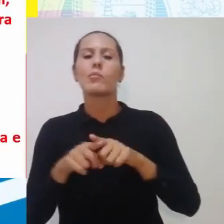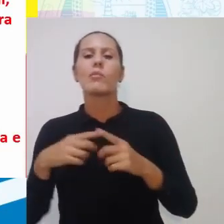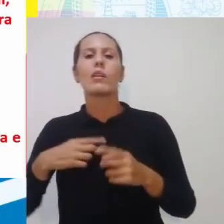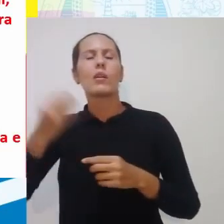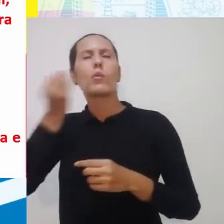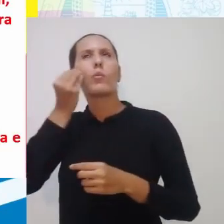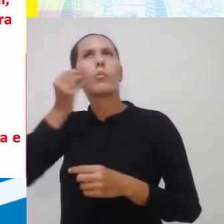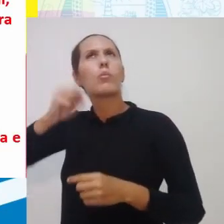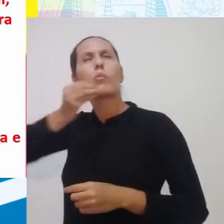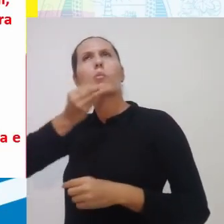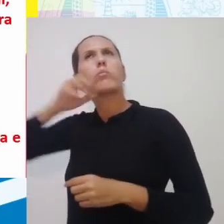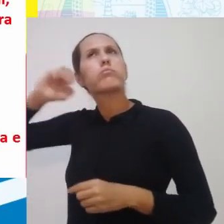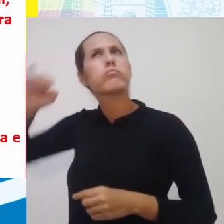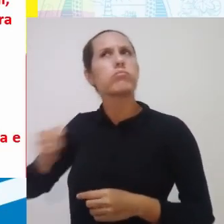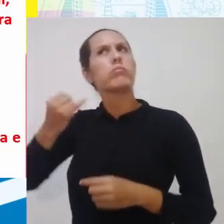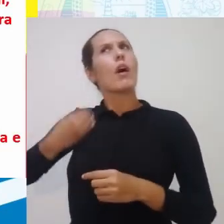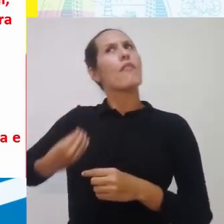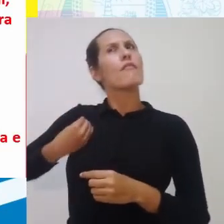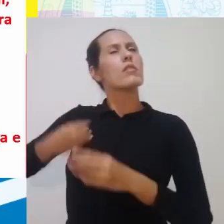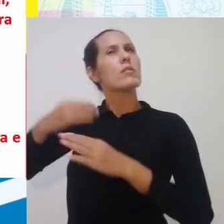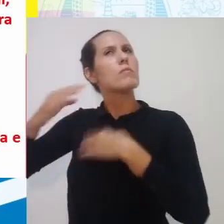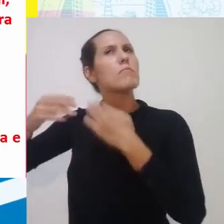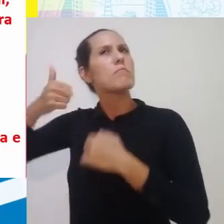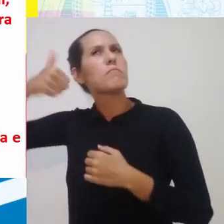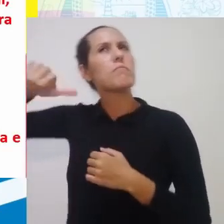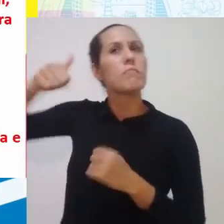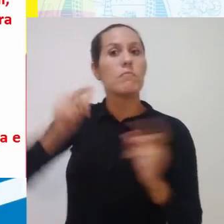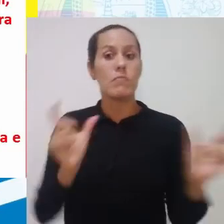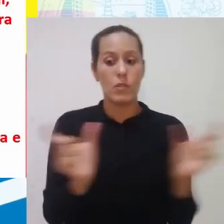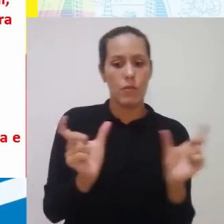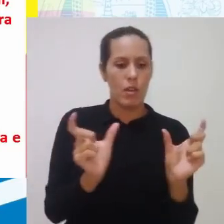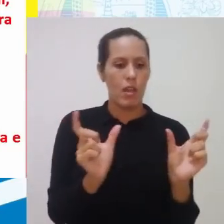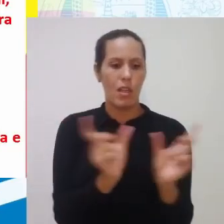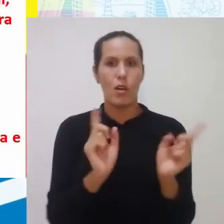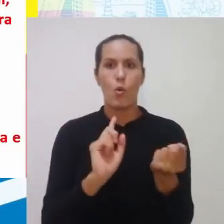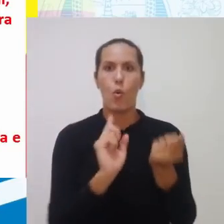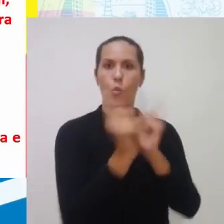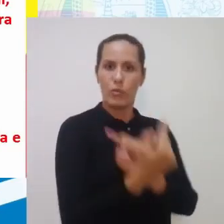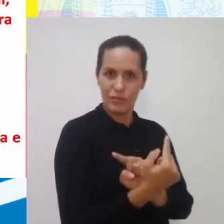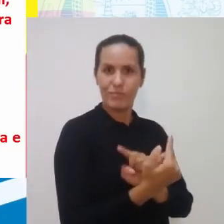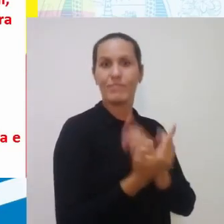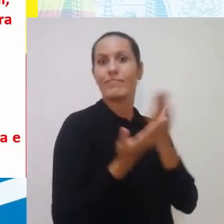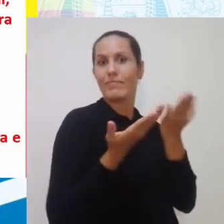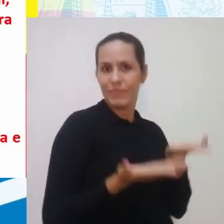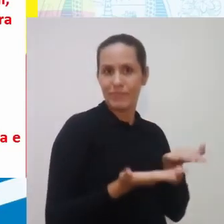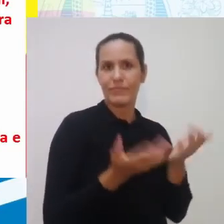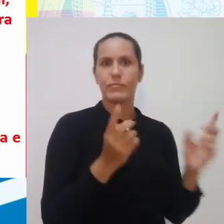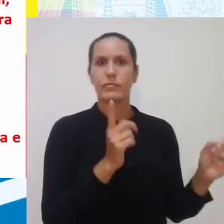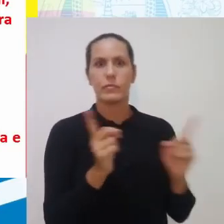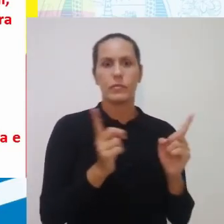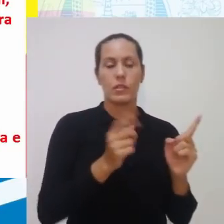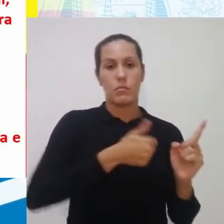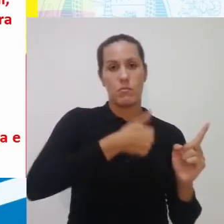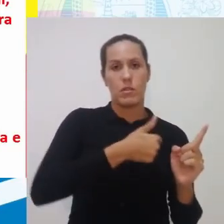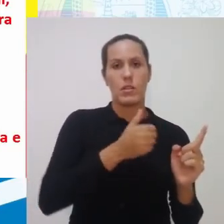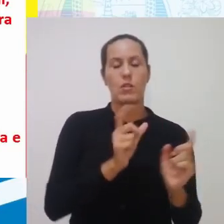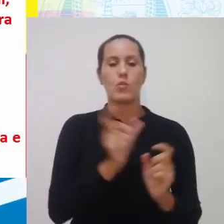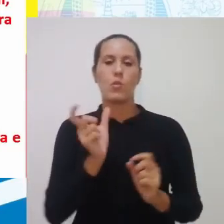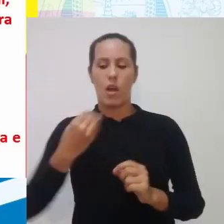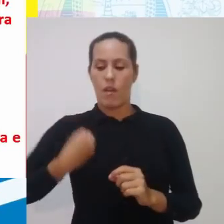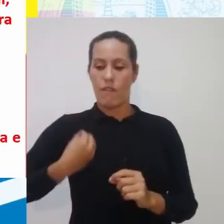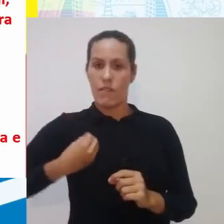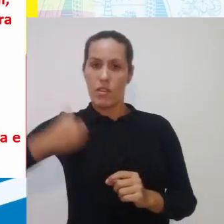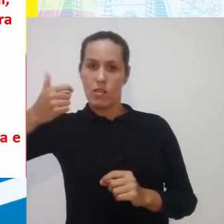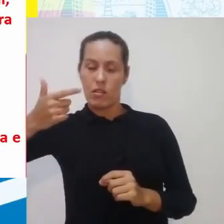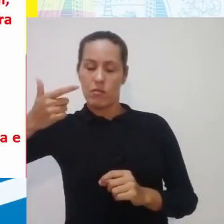de reavaliar a vida. É justamente essa frase que contém a ideia de todo o parágrafo. Se vocês observarem, tudo que vem depois